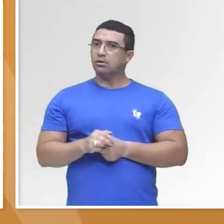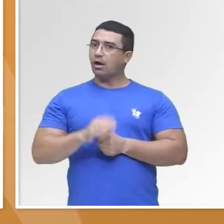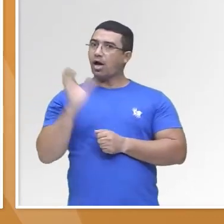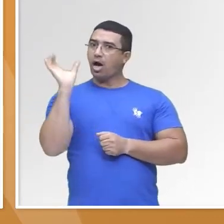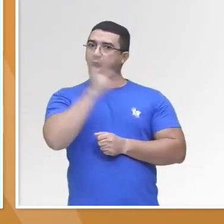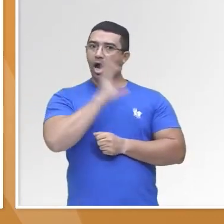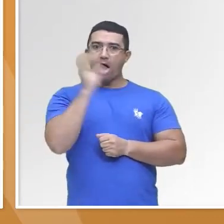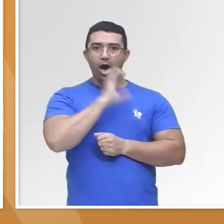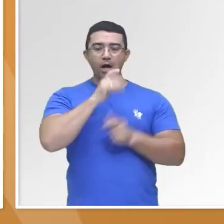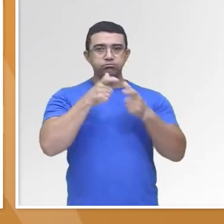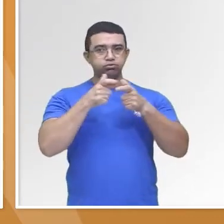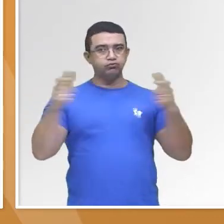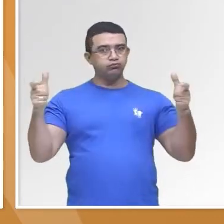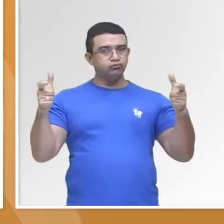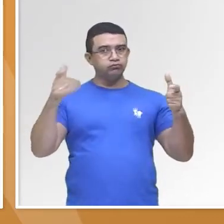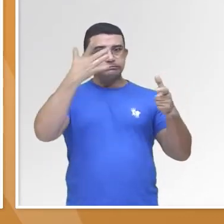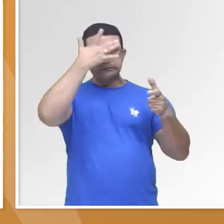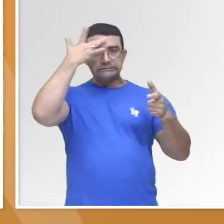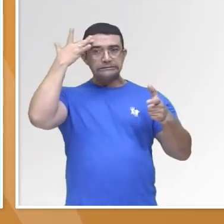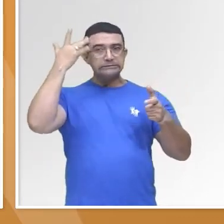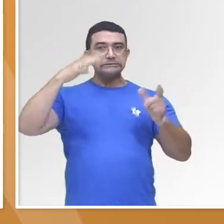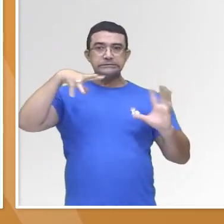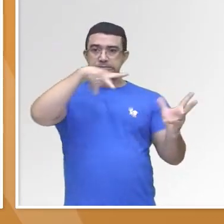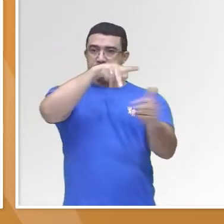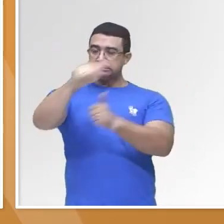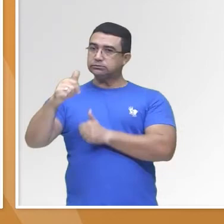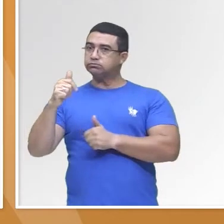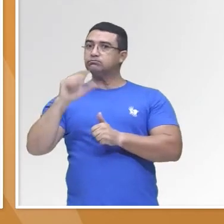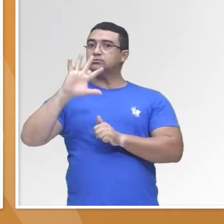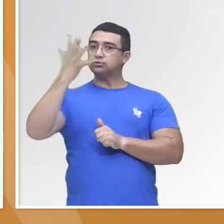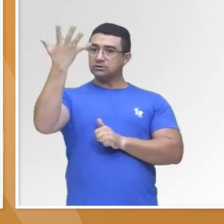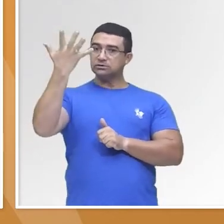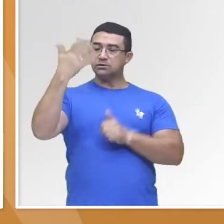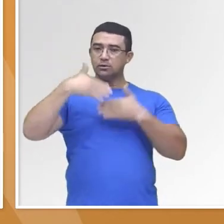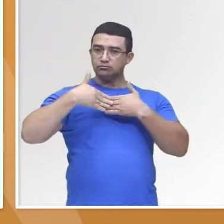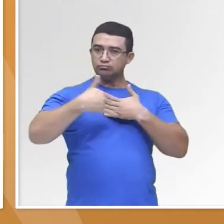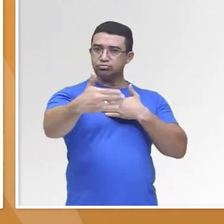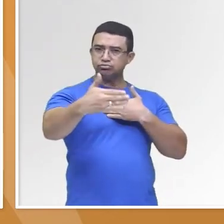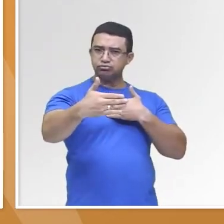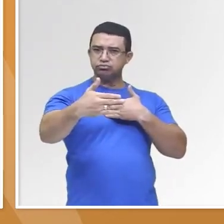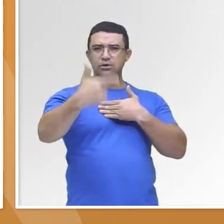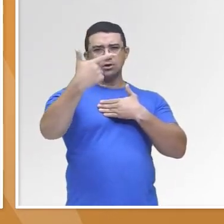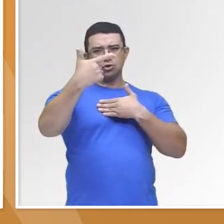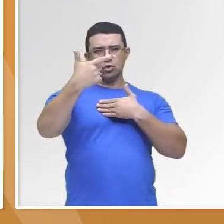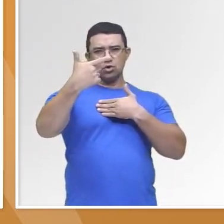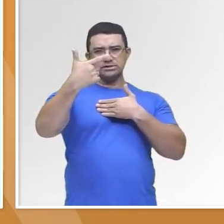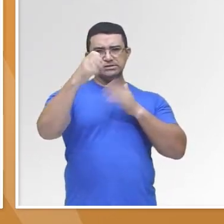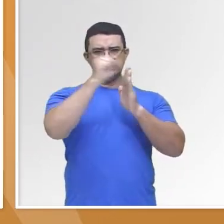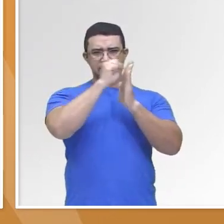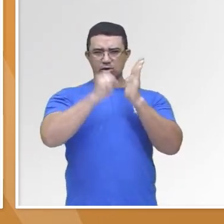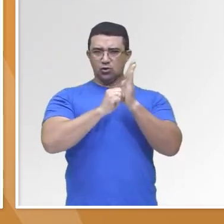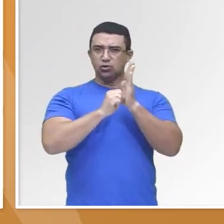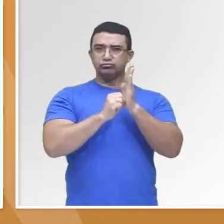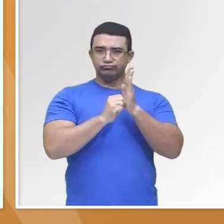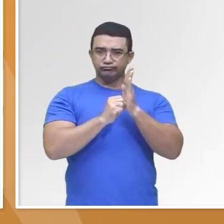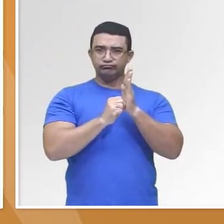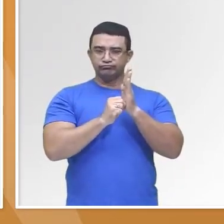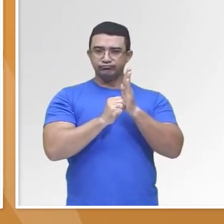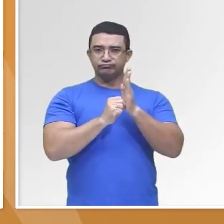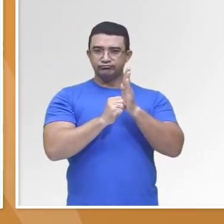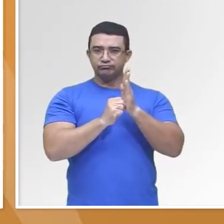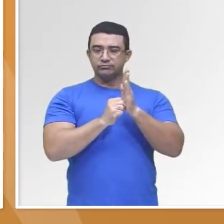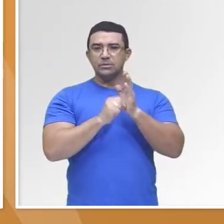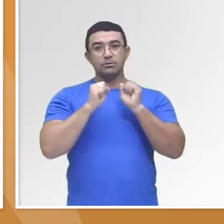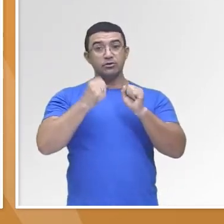crescimento da população mundial ocorreu com maior ênfase ao longo dos últimos 2 séculos, como podemos observar